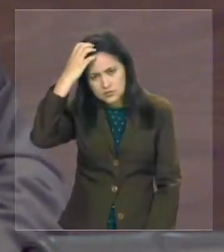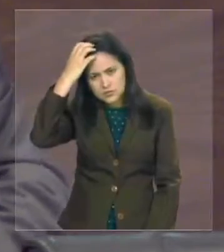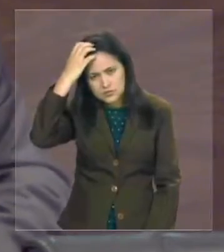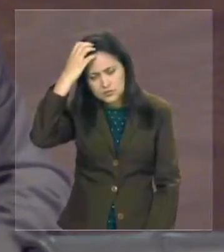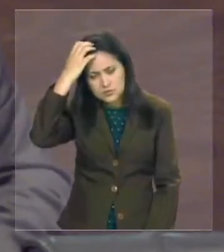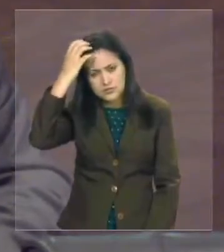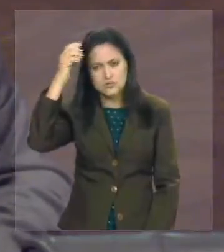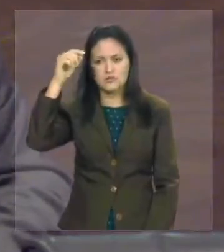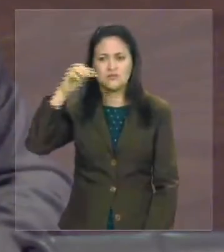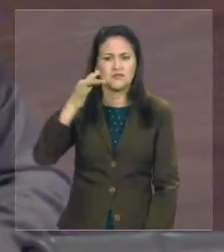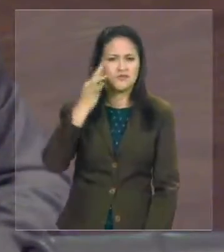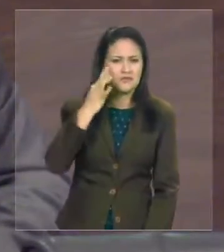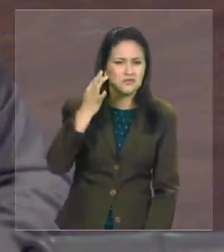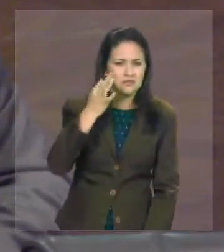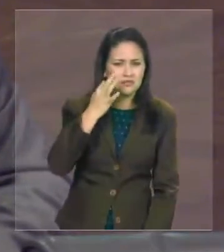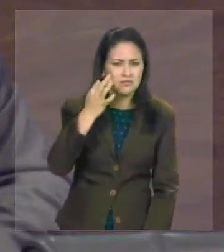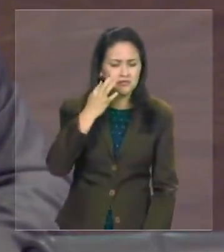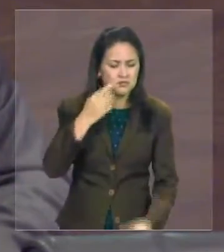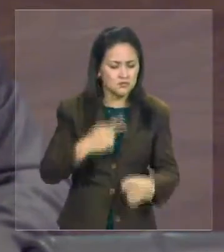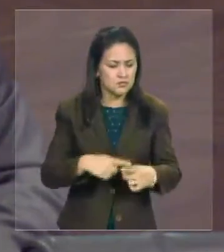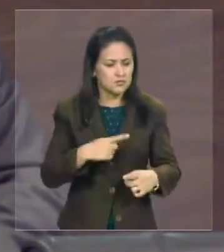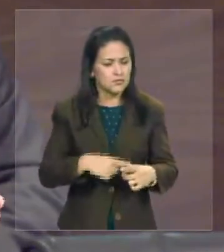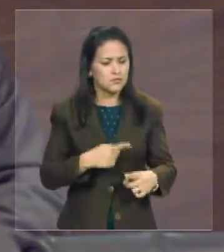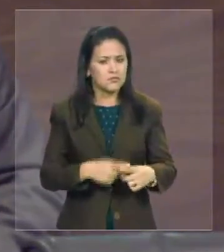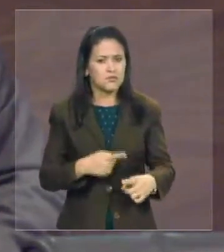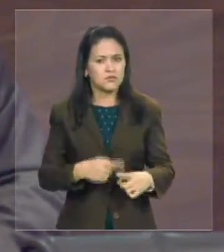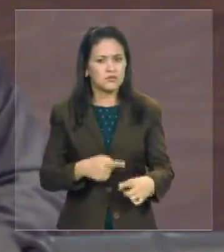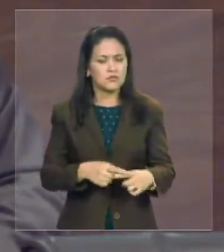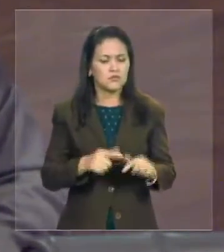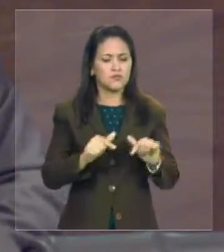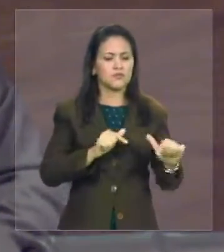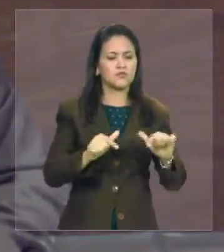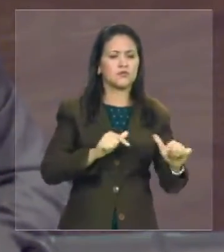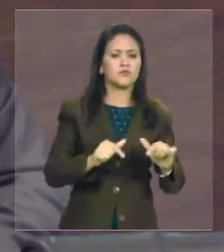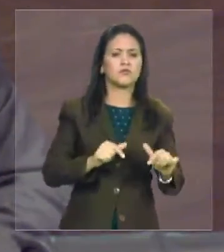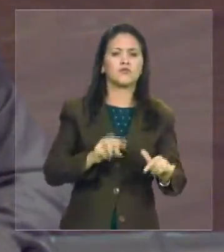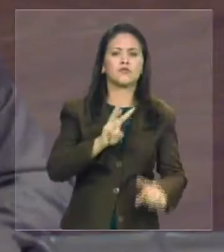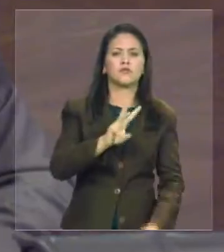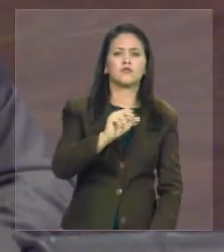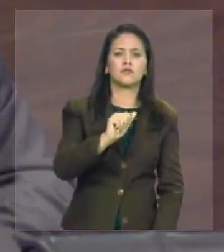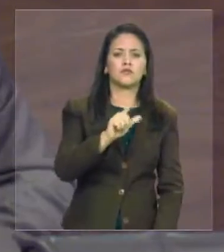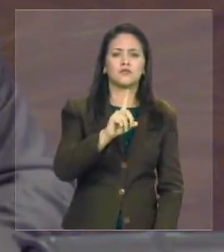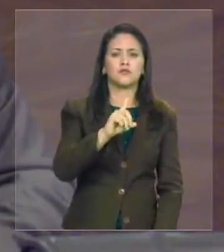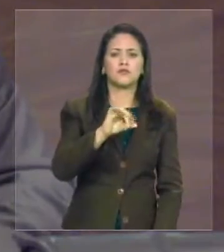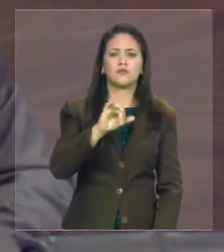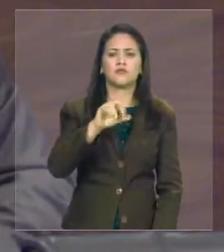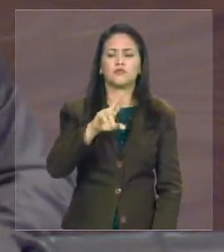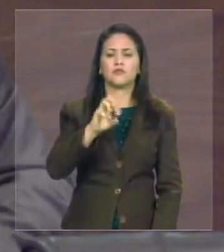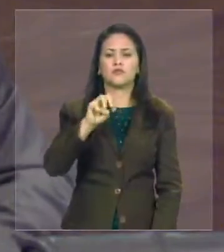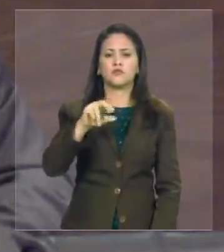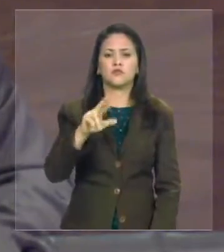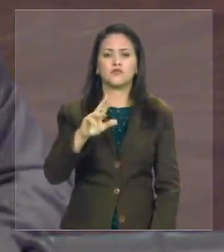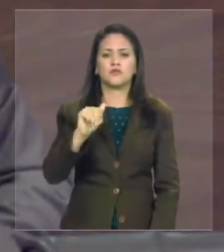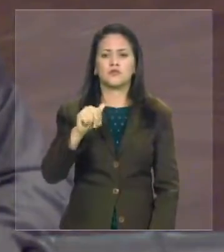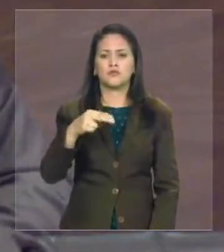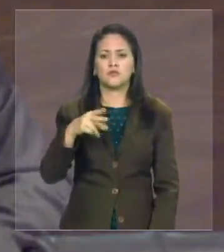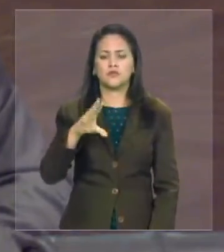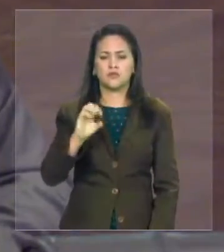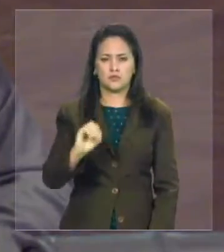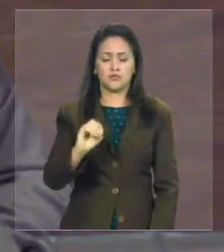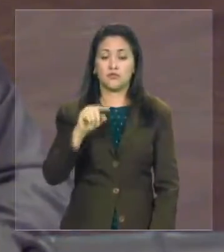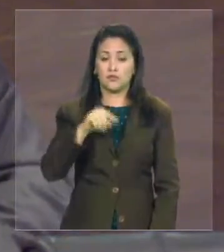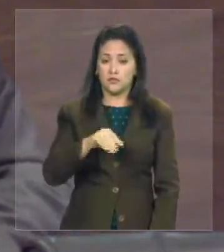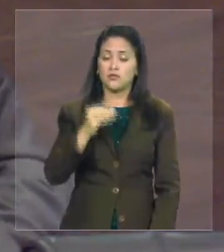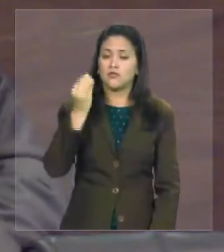federal Valdir Maranhão, porque todos sabem que o deputado é